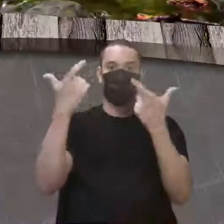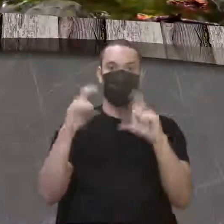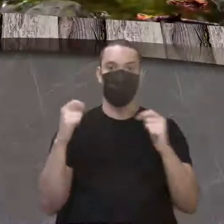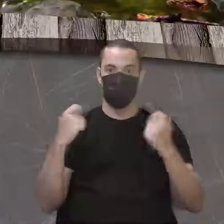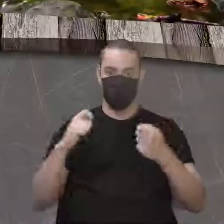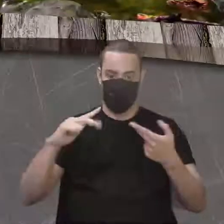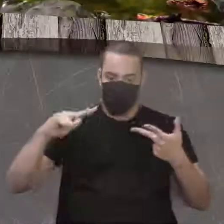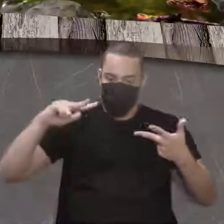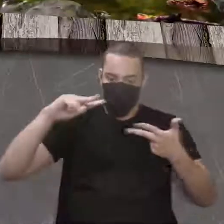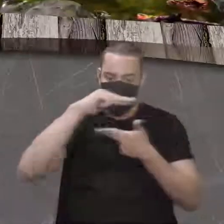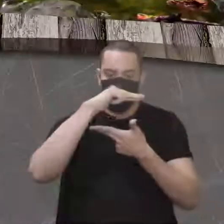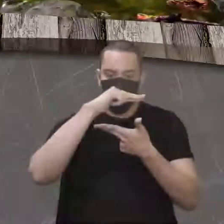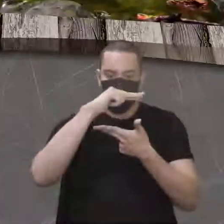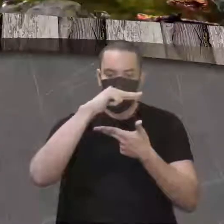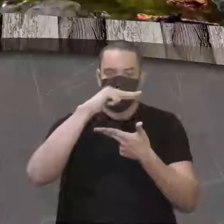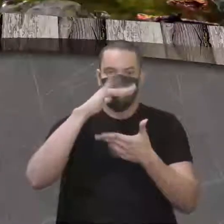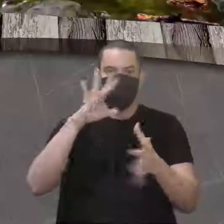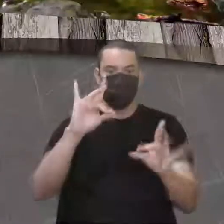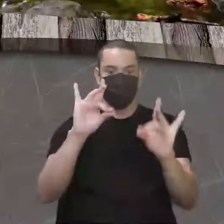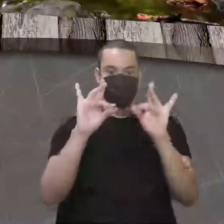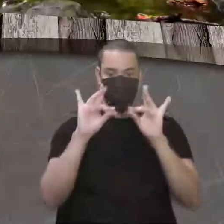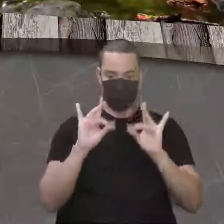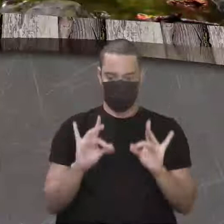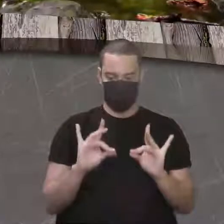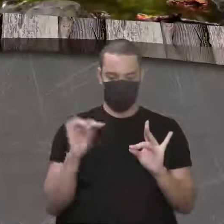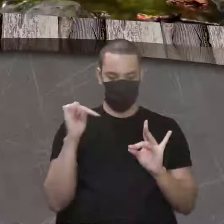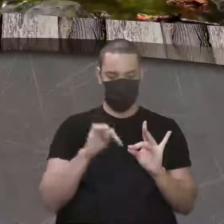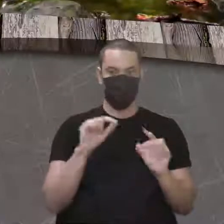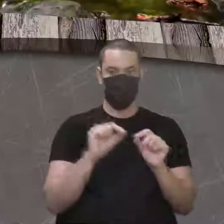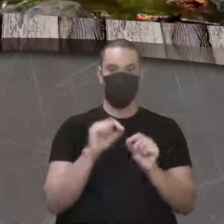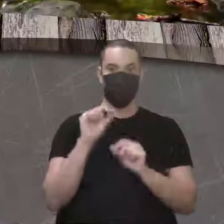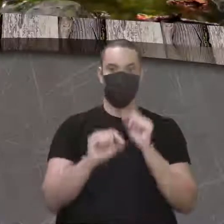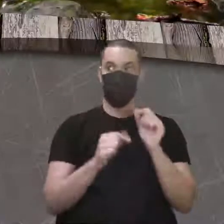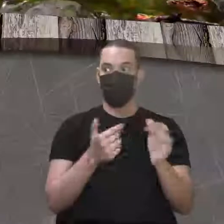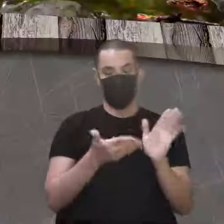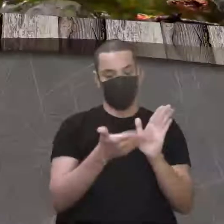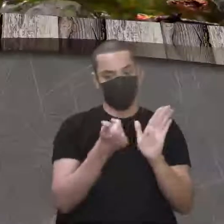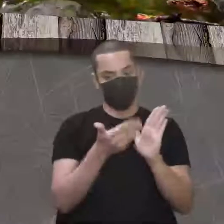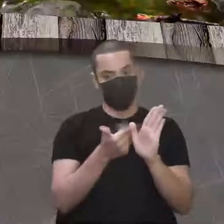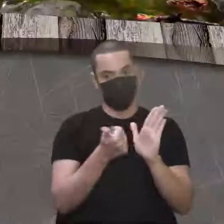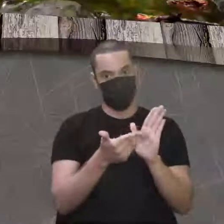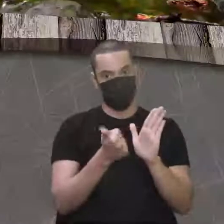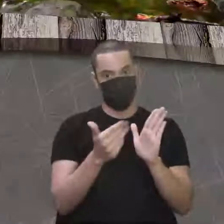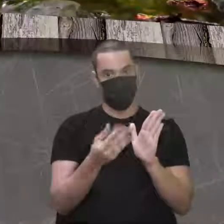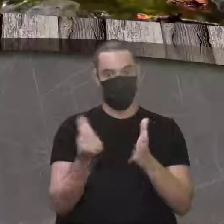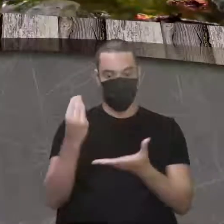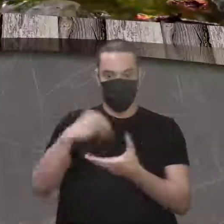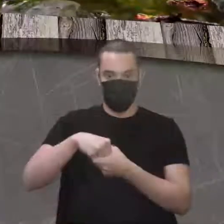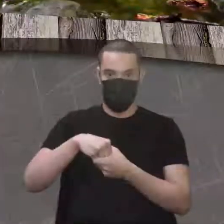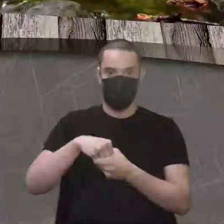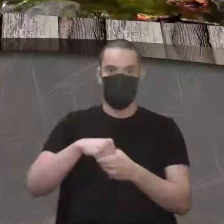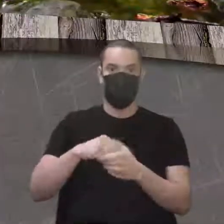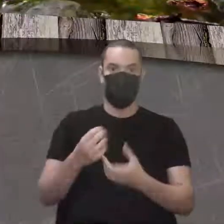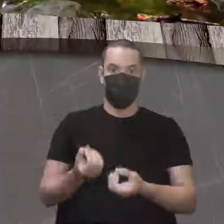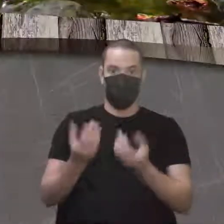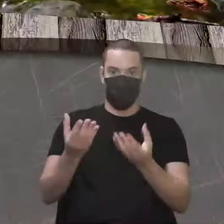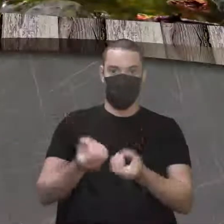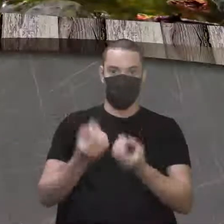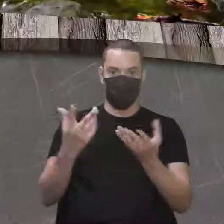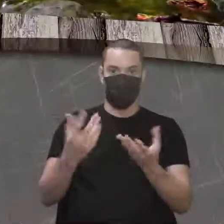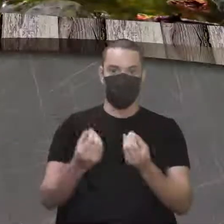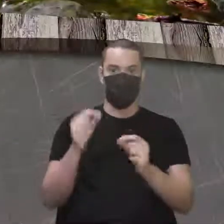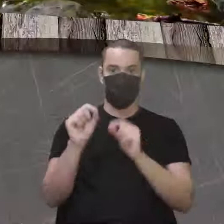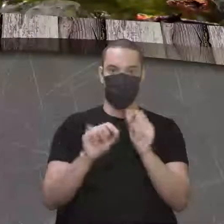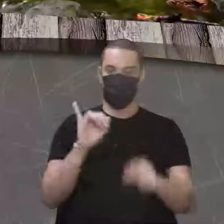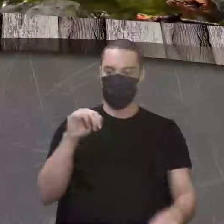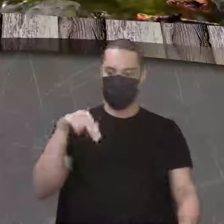precisam cortar. Elas cortam aquele trecho ali, retiram, aí pega aquela informação para a produção da